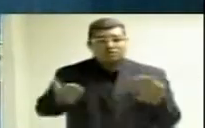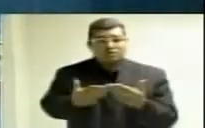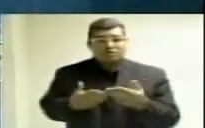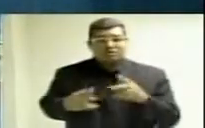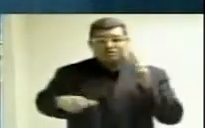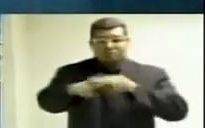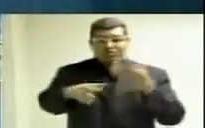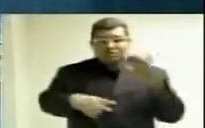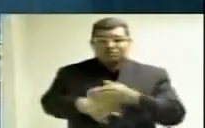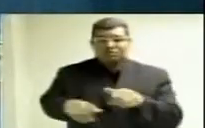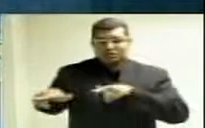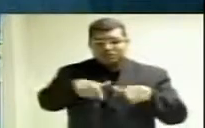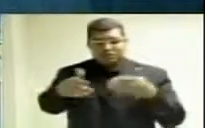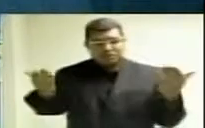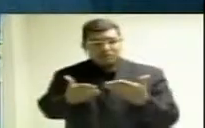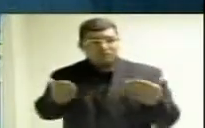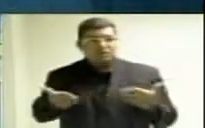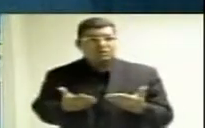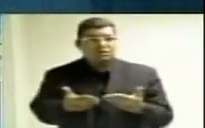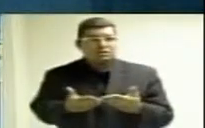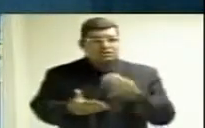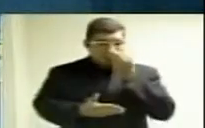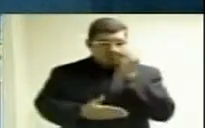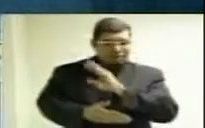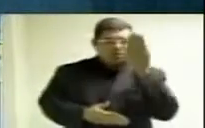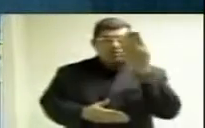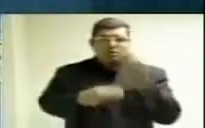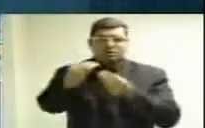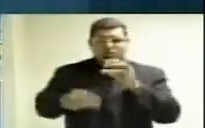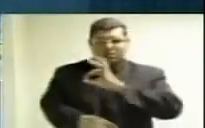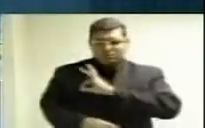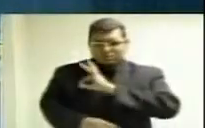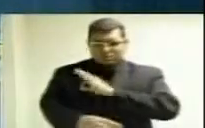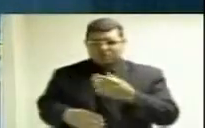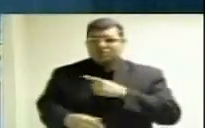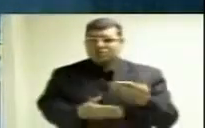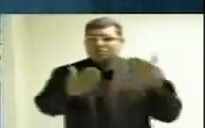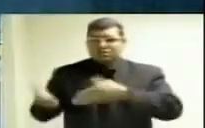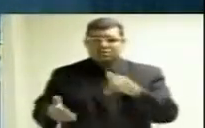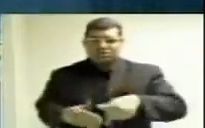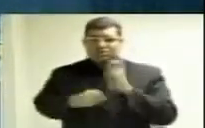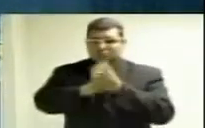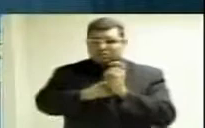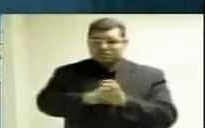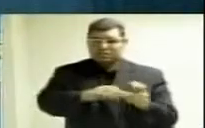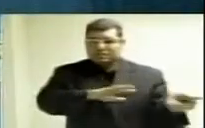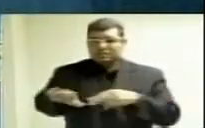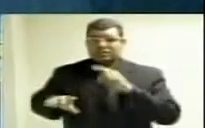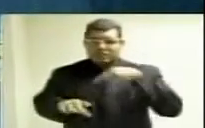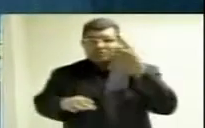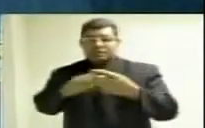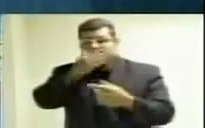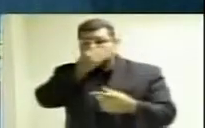presídio, fruto de uma licitação fraudulenta como a da Polícia Militar, que eu trarei aqui a esta casa na semana que